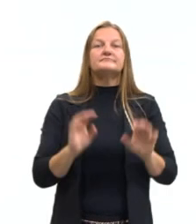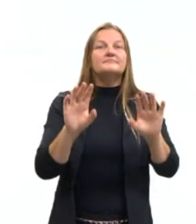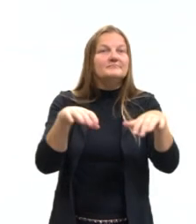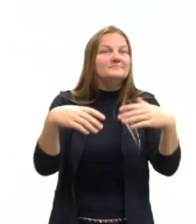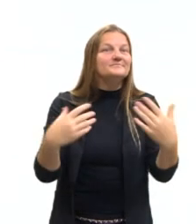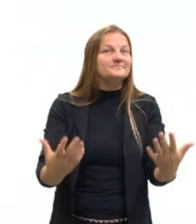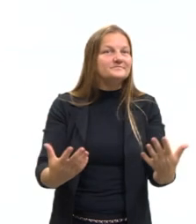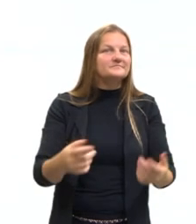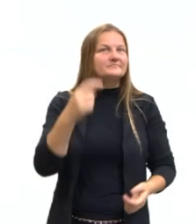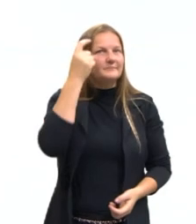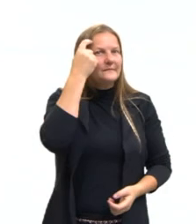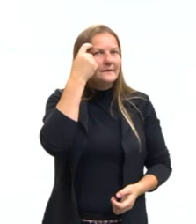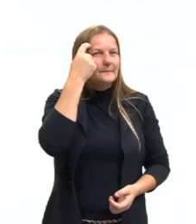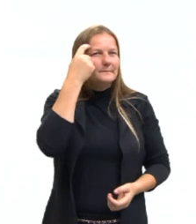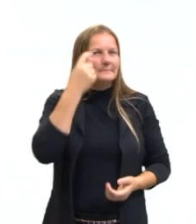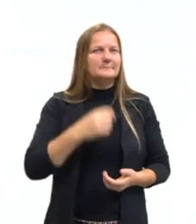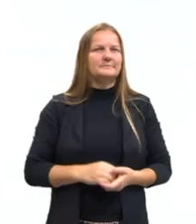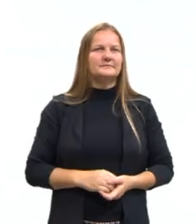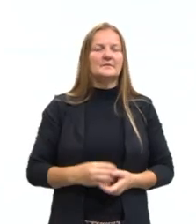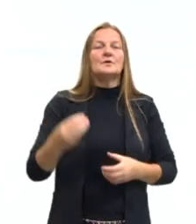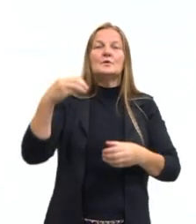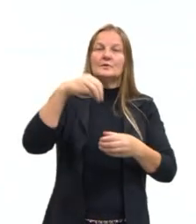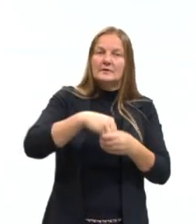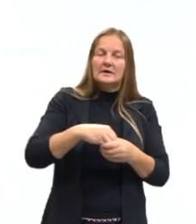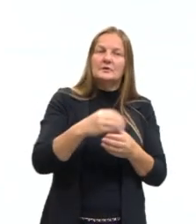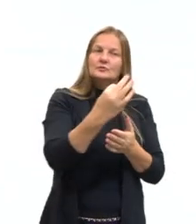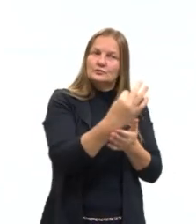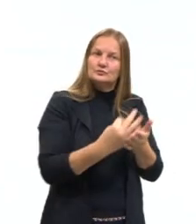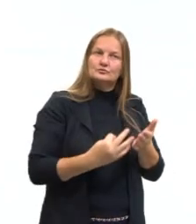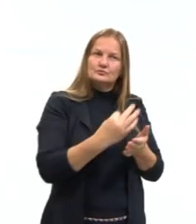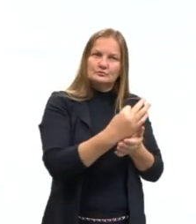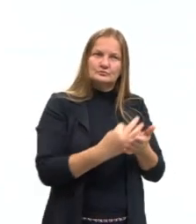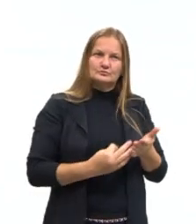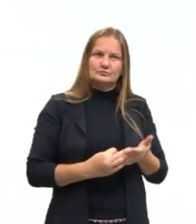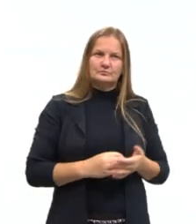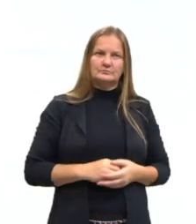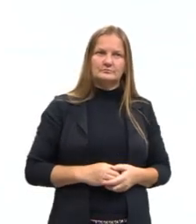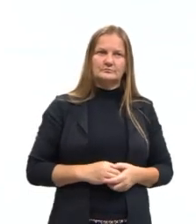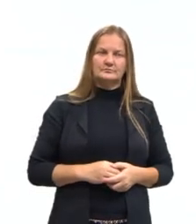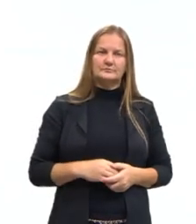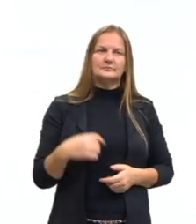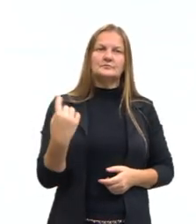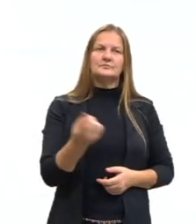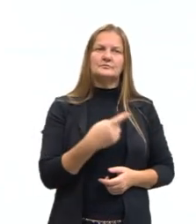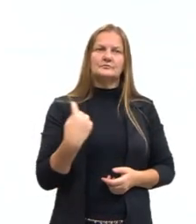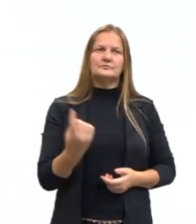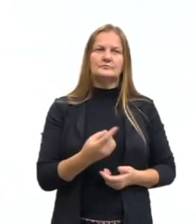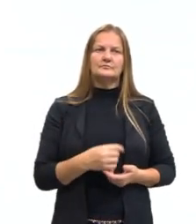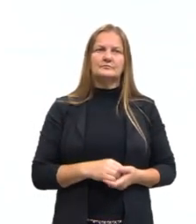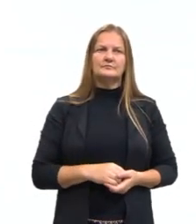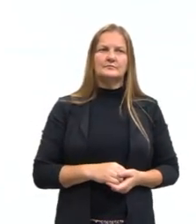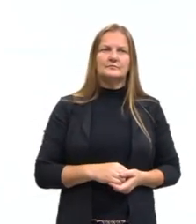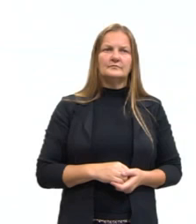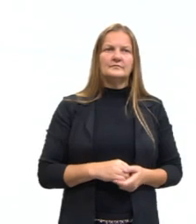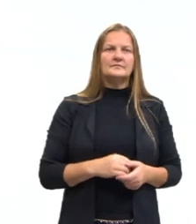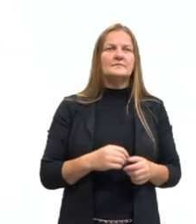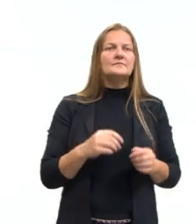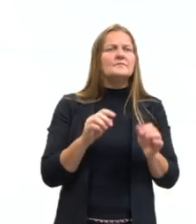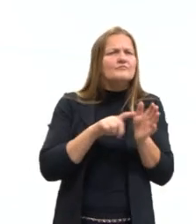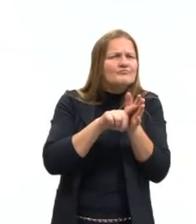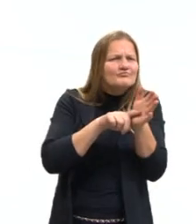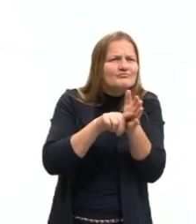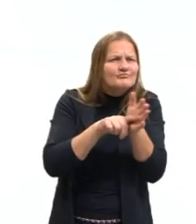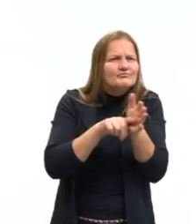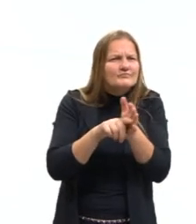né pensando dentro do texto a gente Analisa